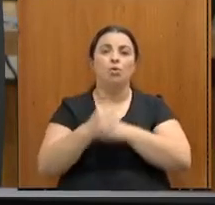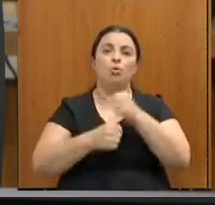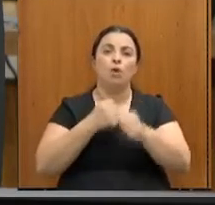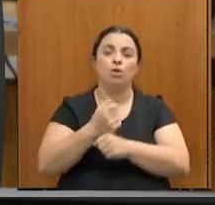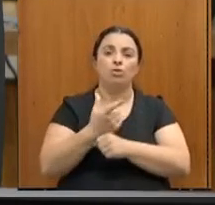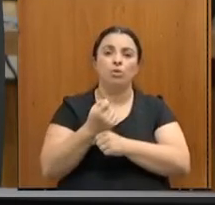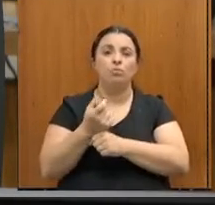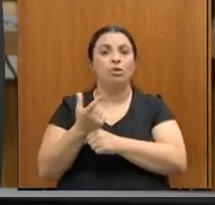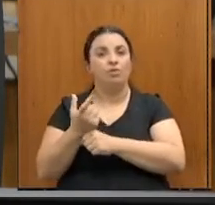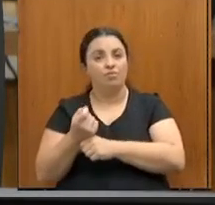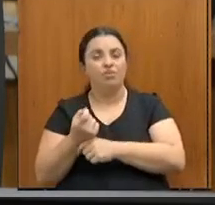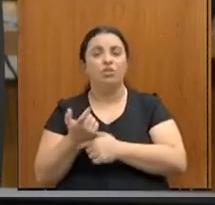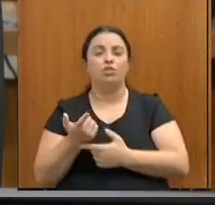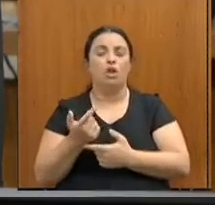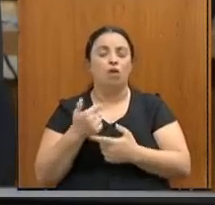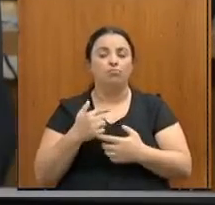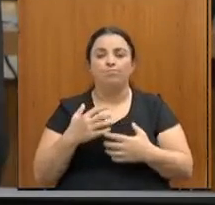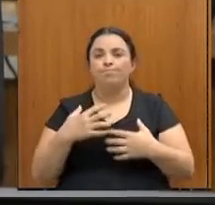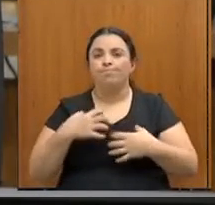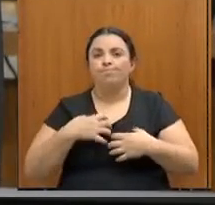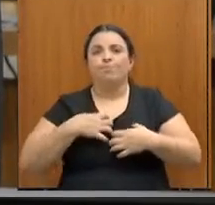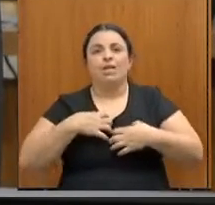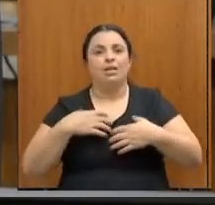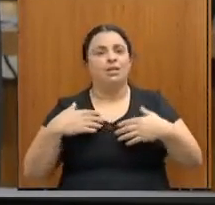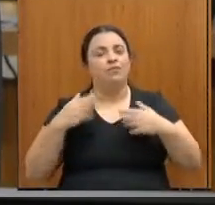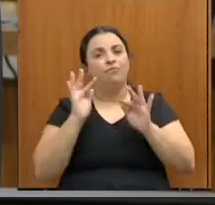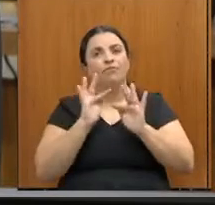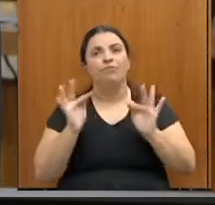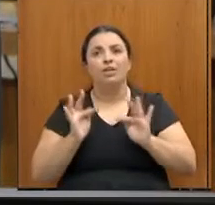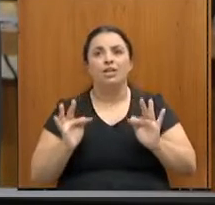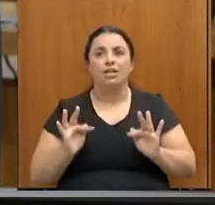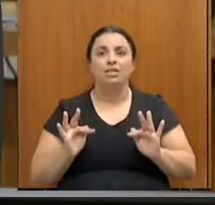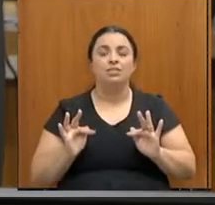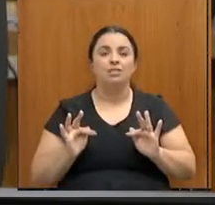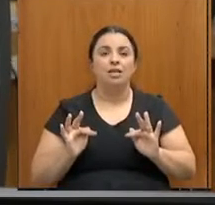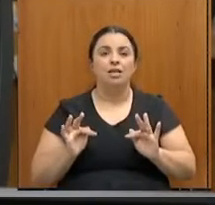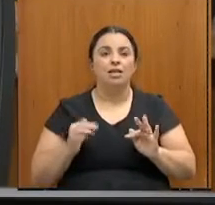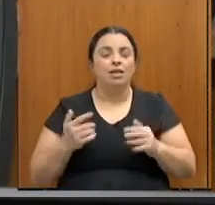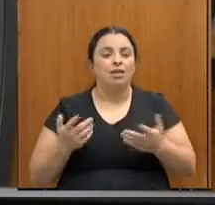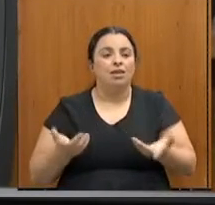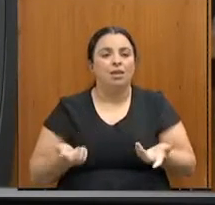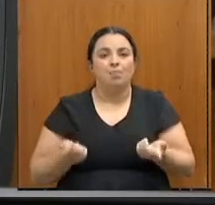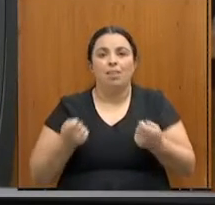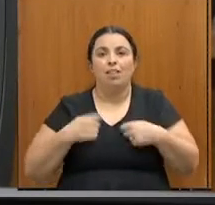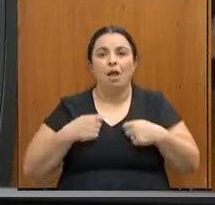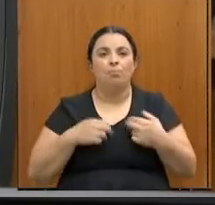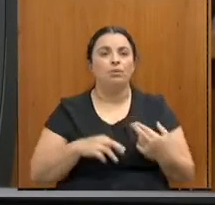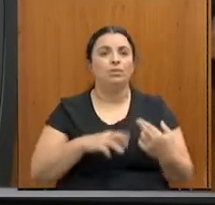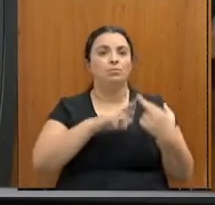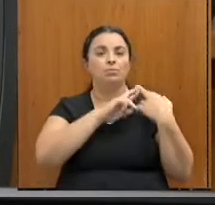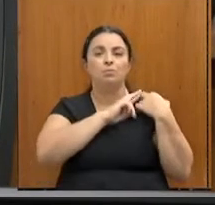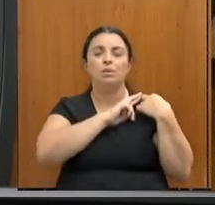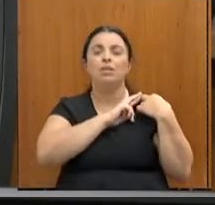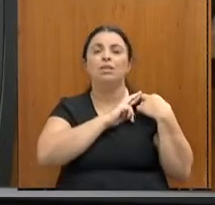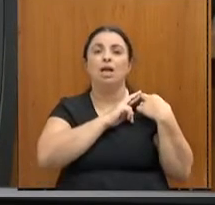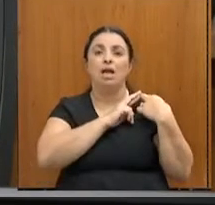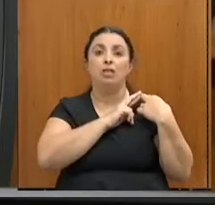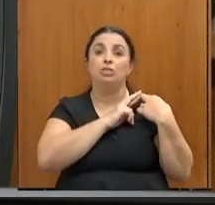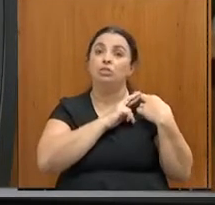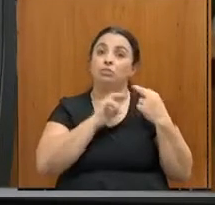2020 muito muito me honra e óleo posso lhe dizer que me traz aqui uma uma responsabilidade que